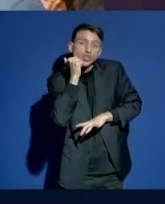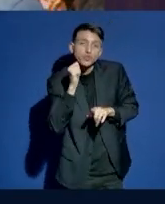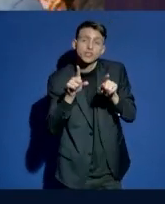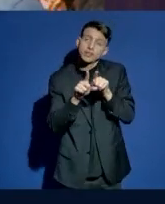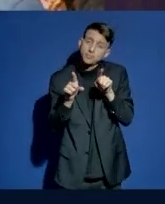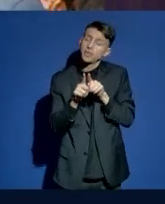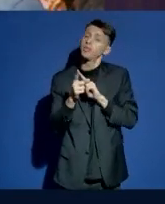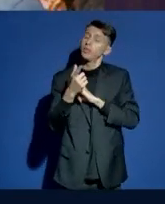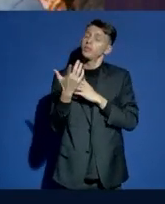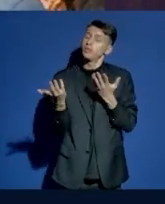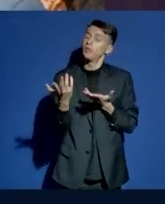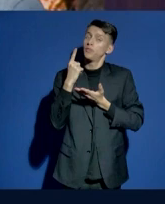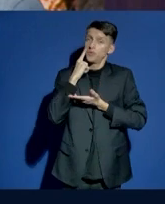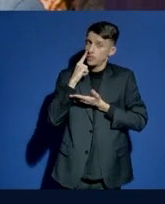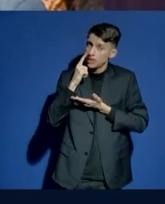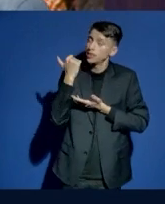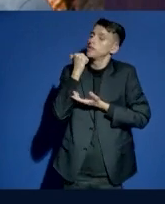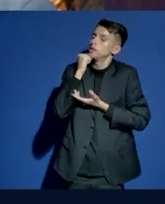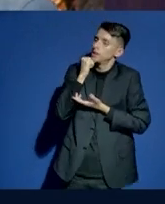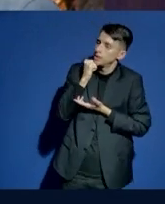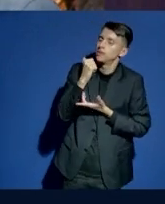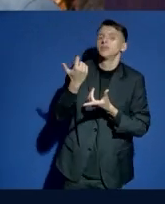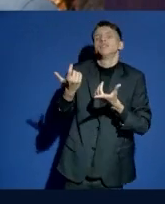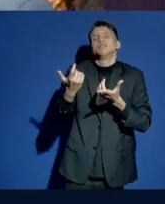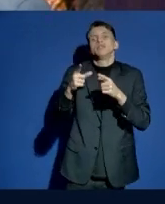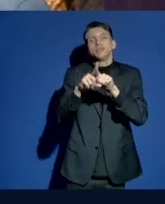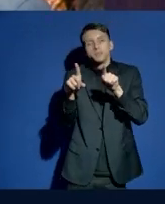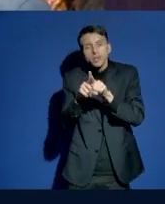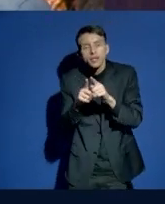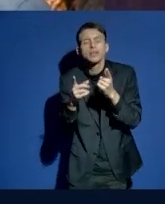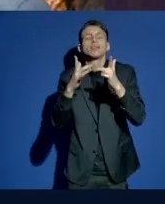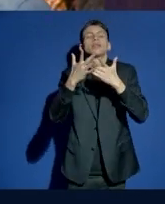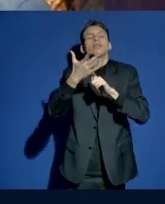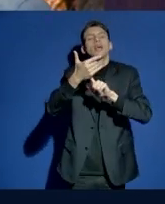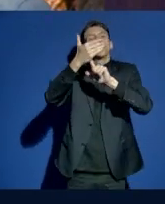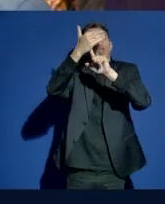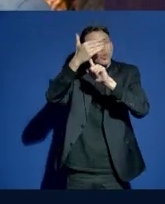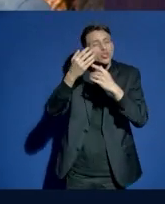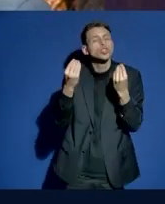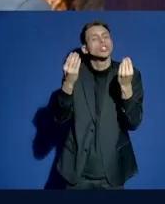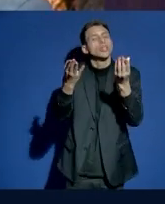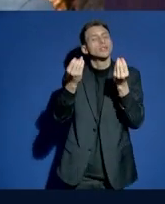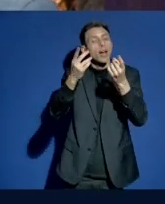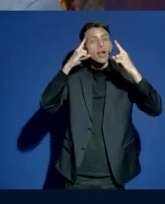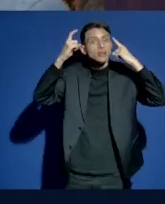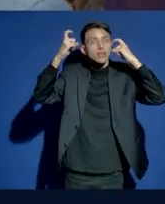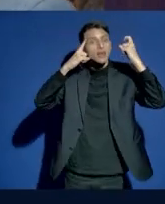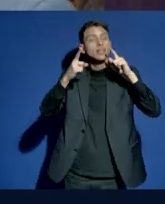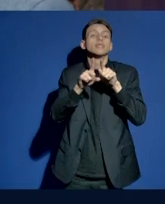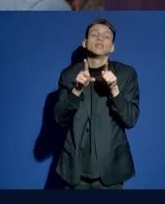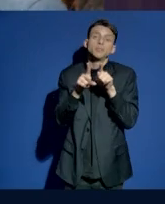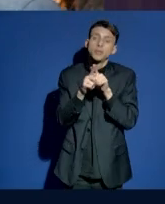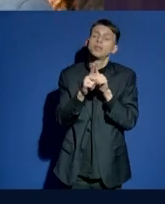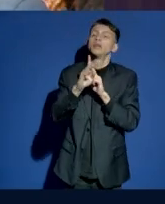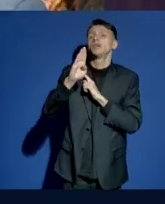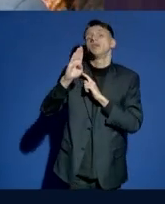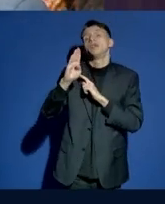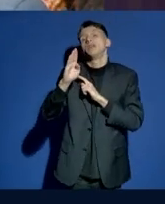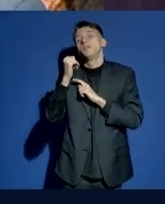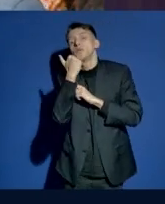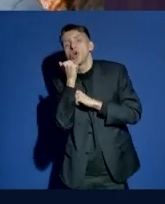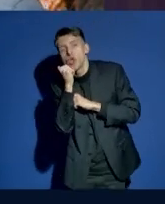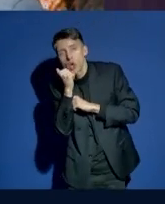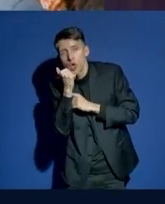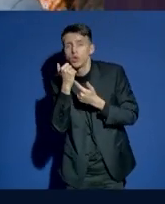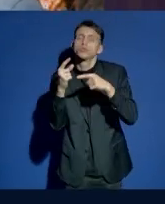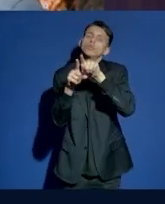de levar ciência, de levar tecnologia, de levar produtos, sejam eles defensivos biológicos, sejam eles também do setor de nutrição